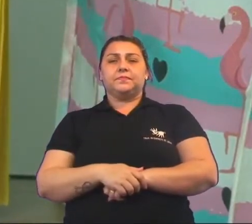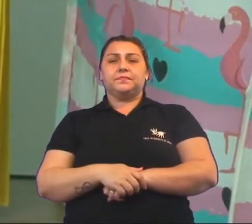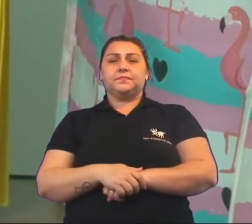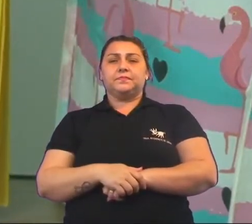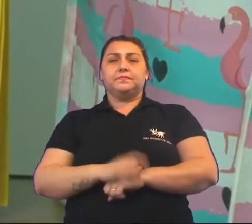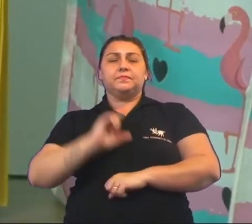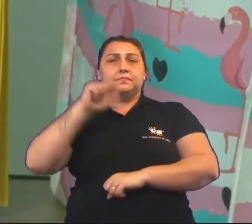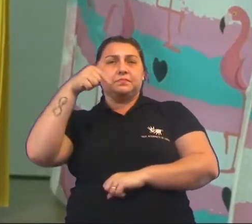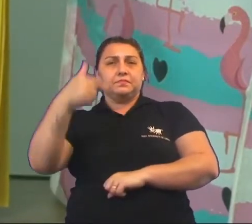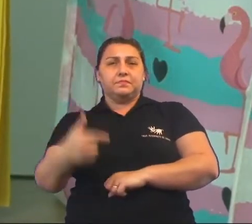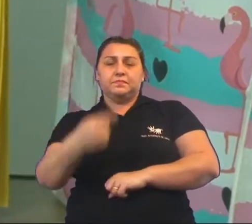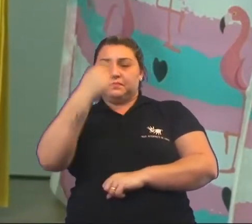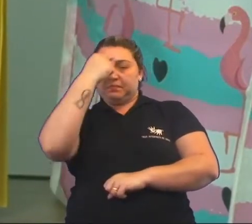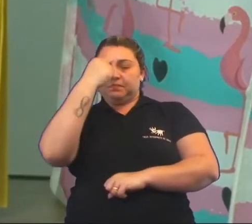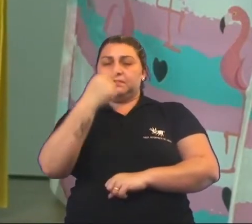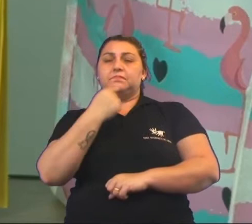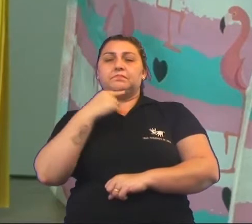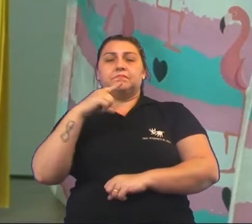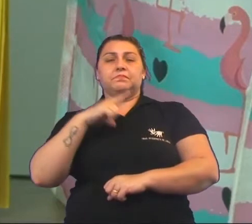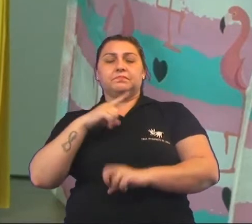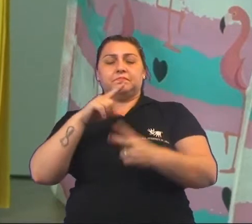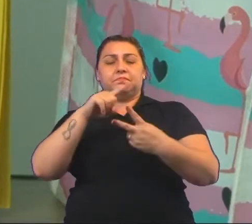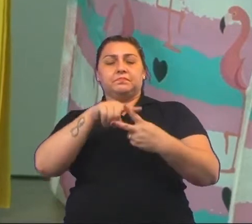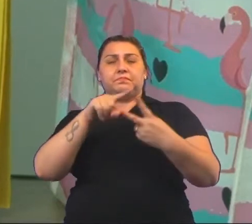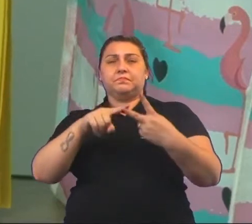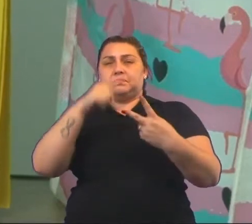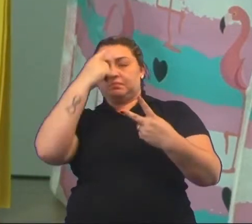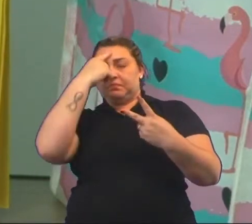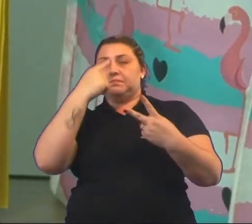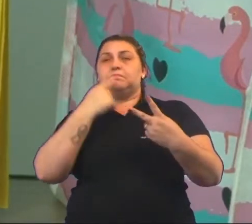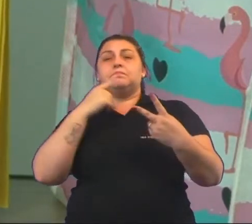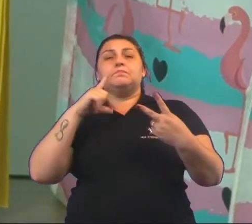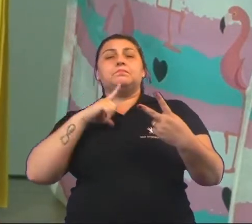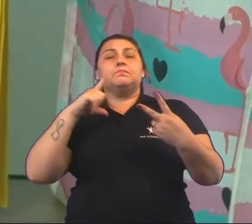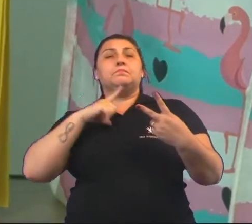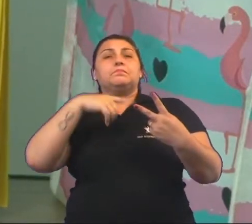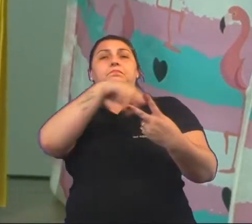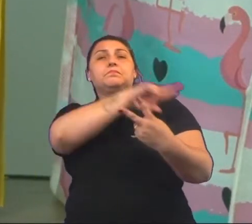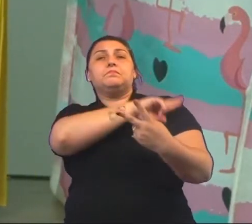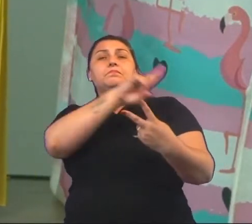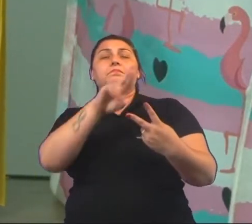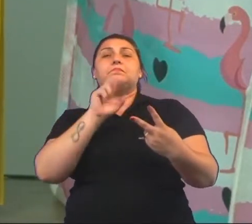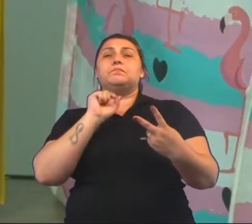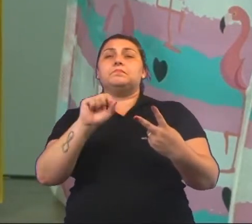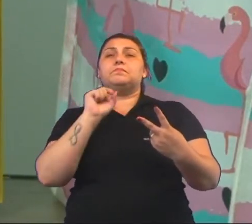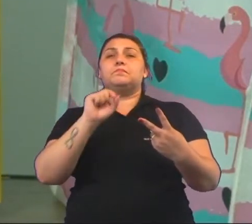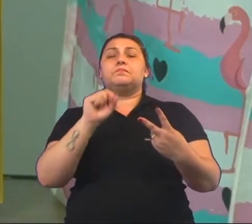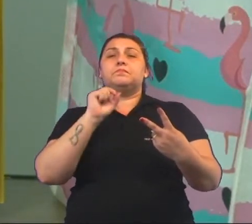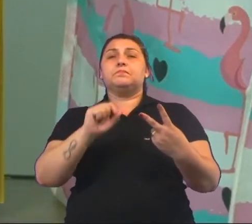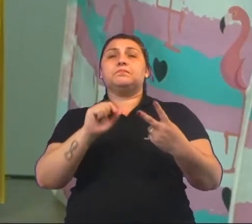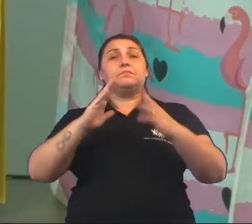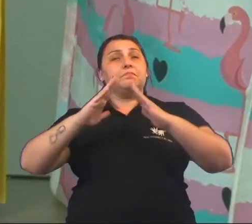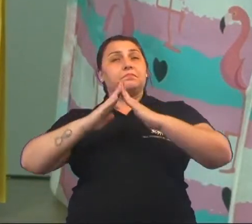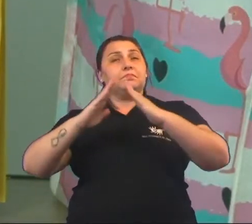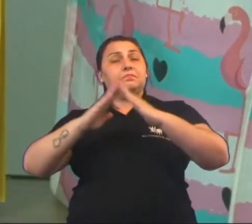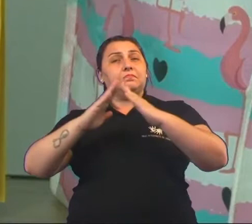Vamos para a próxima imagem. Aqui temos mais duas imagens. Aqui nós temos a representação de